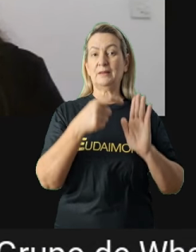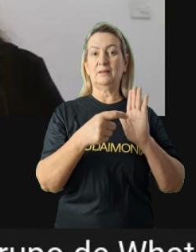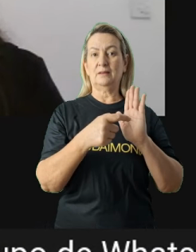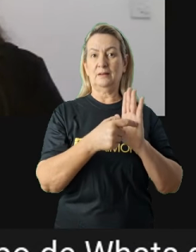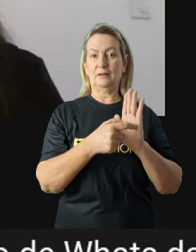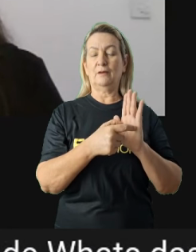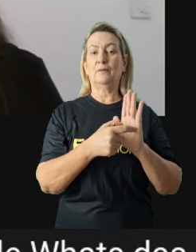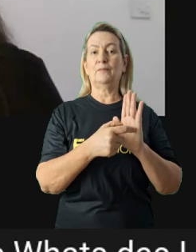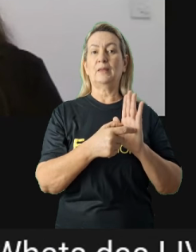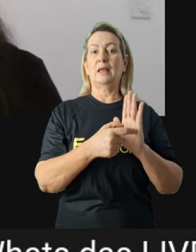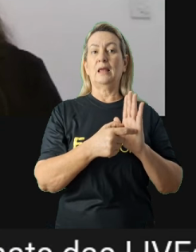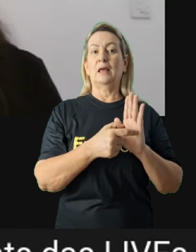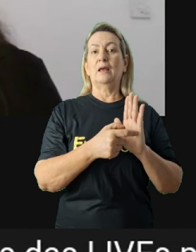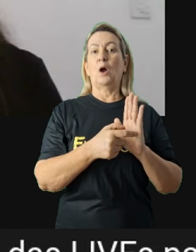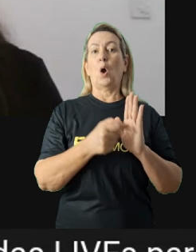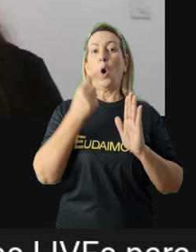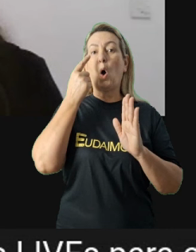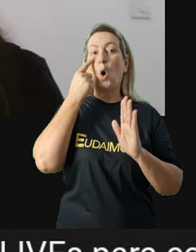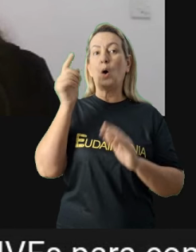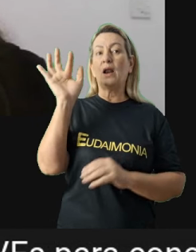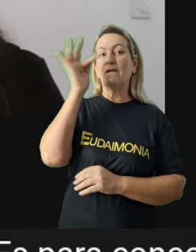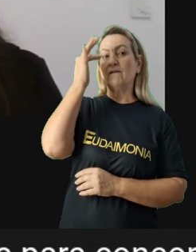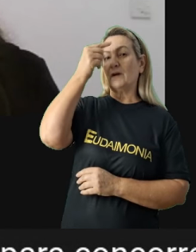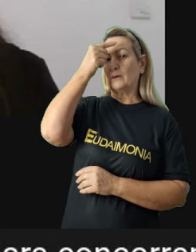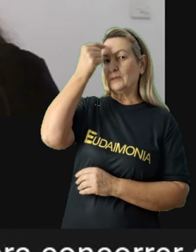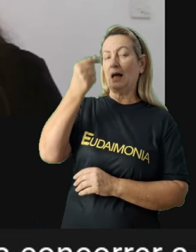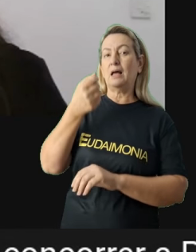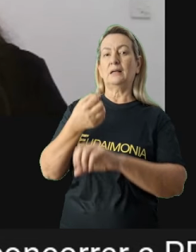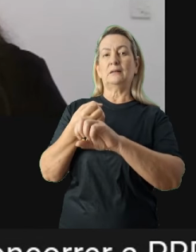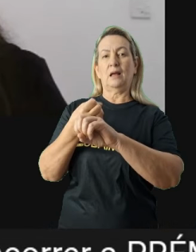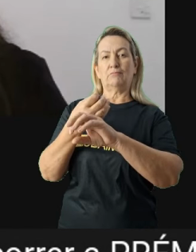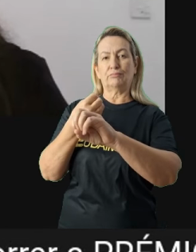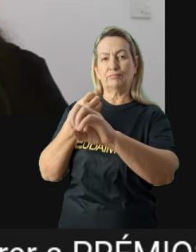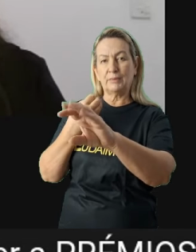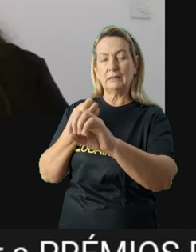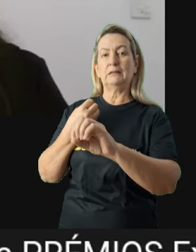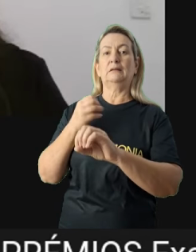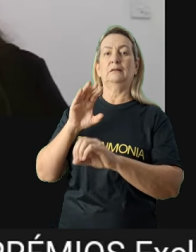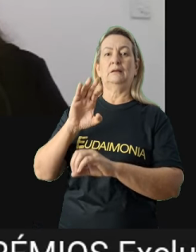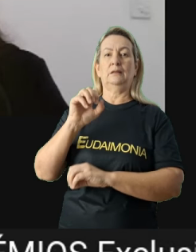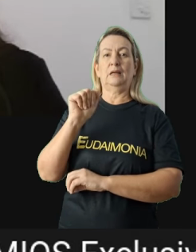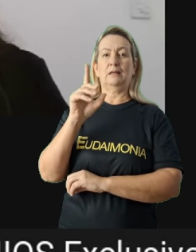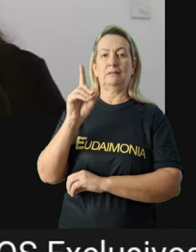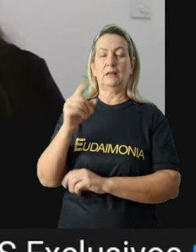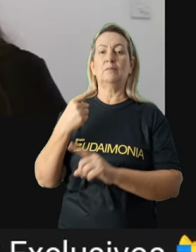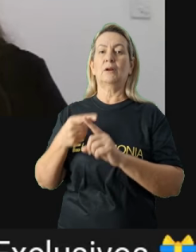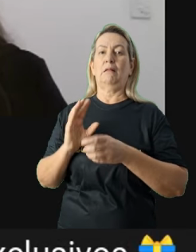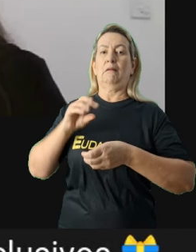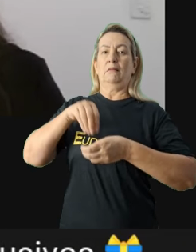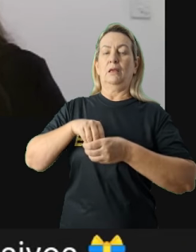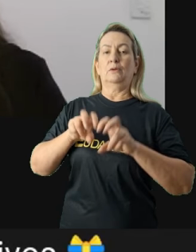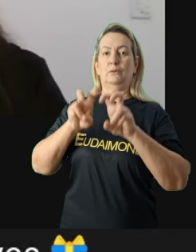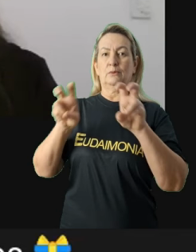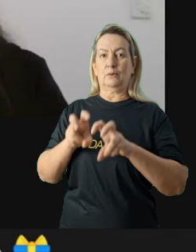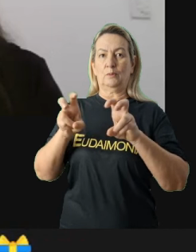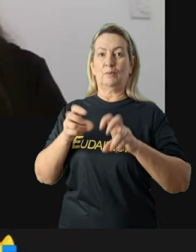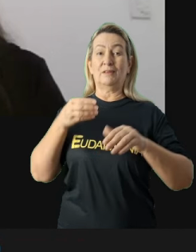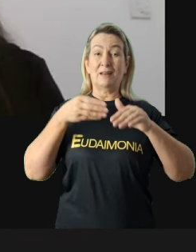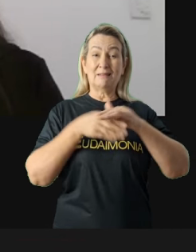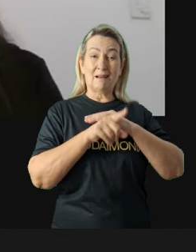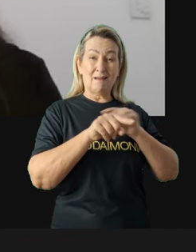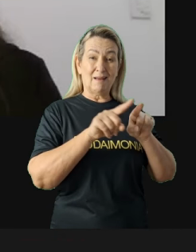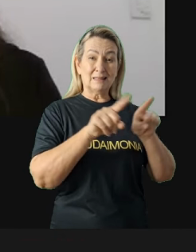Principalmente. Quando a gente fala muito de inteligência artificial, muita gente acaba olhando para o ensino superior, para o EAD, né? Que tá ali, já tá